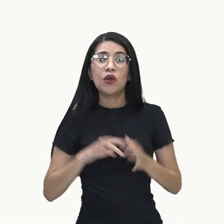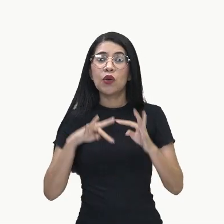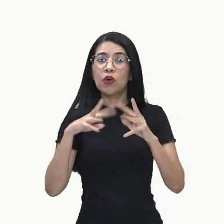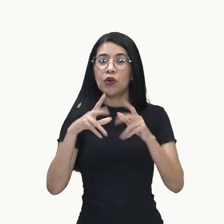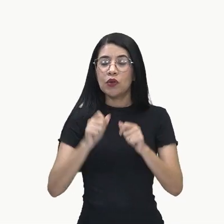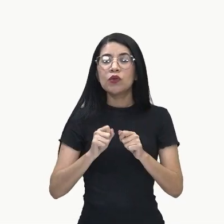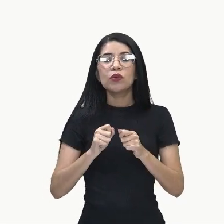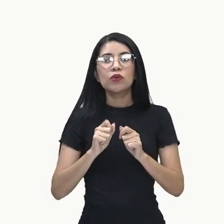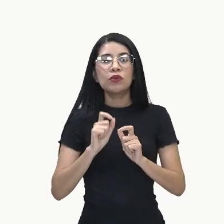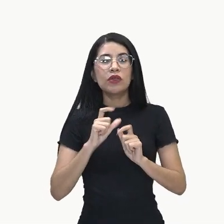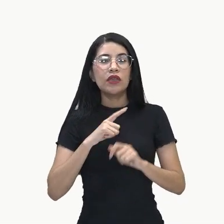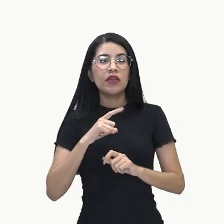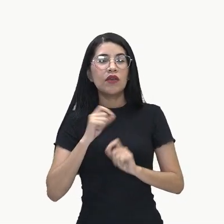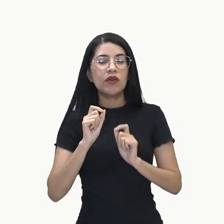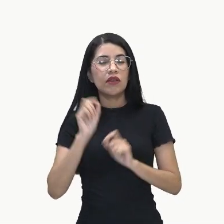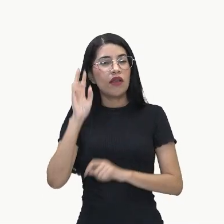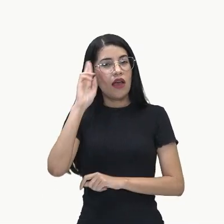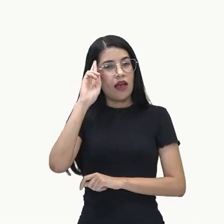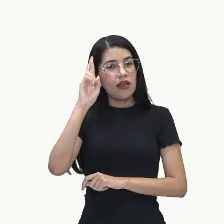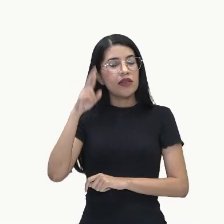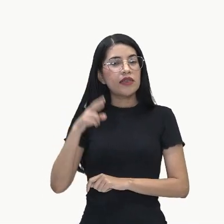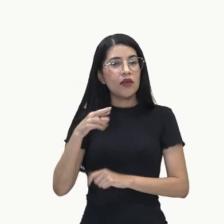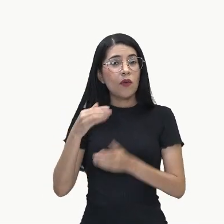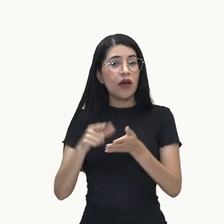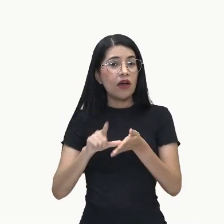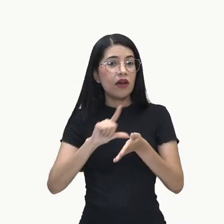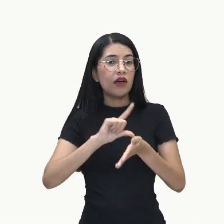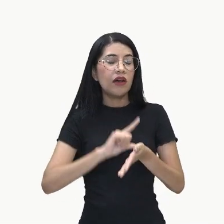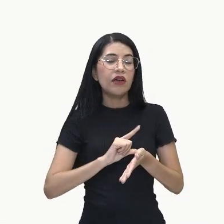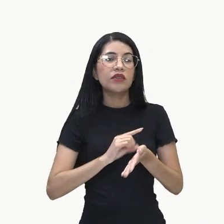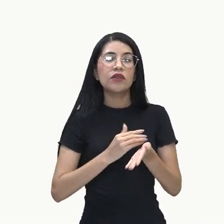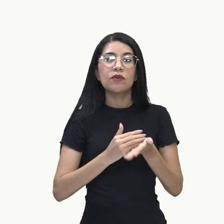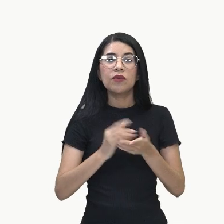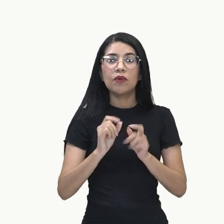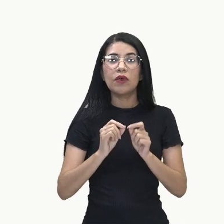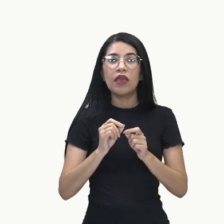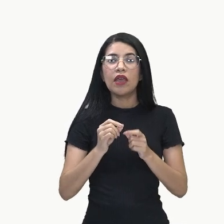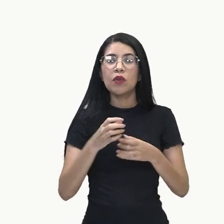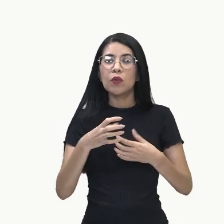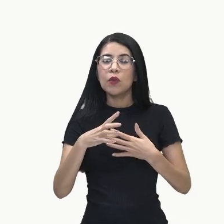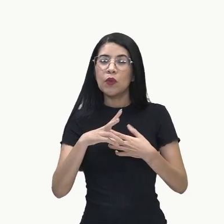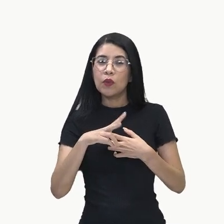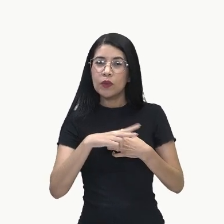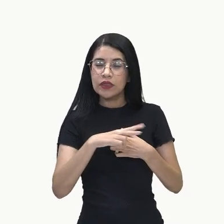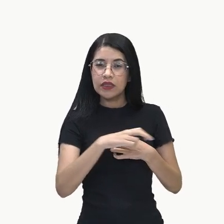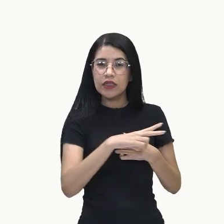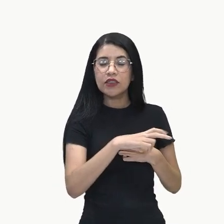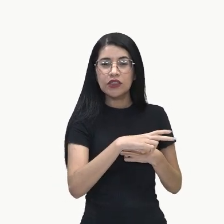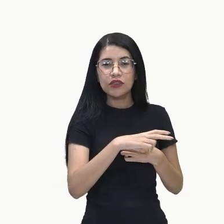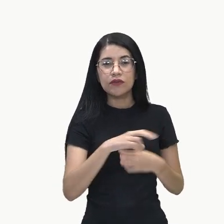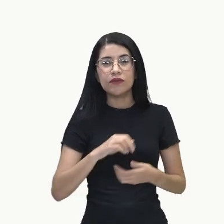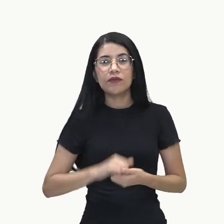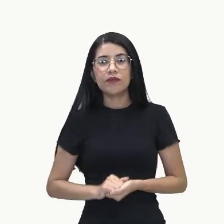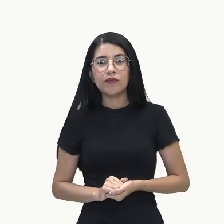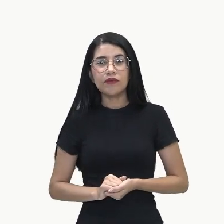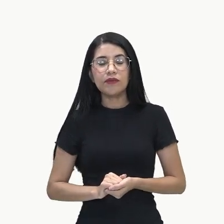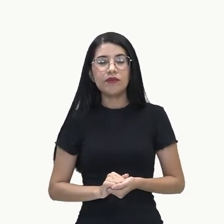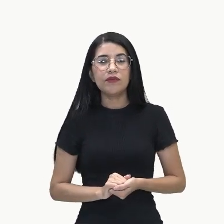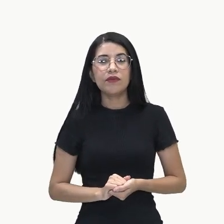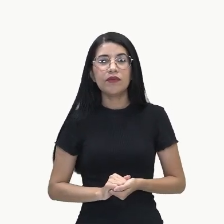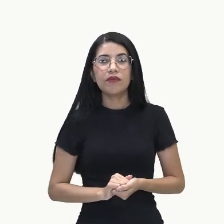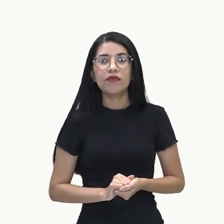para a nossa razão, ela passou primeiro pela nossa sensação, tá? Pelos nossos sentidos.